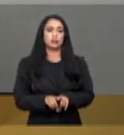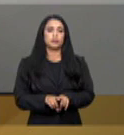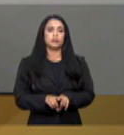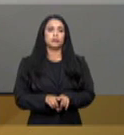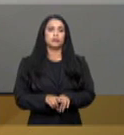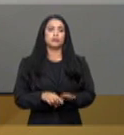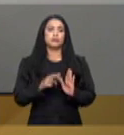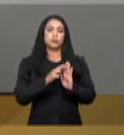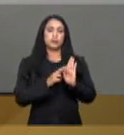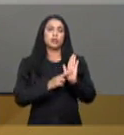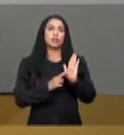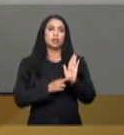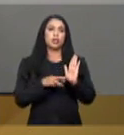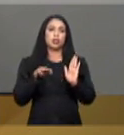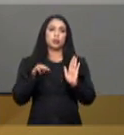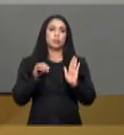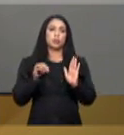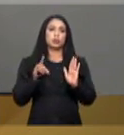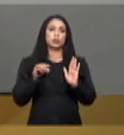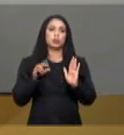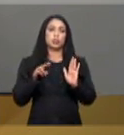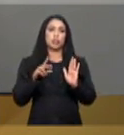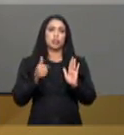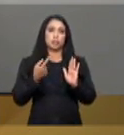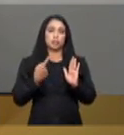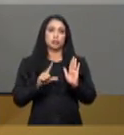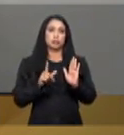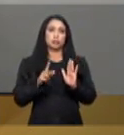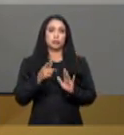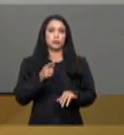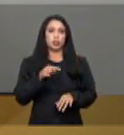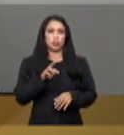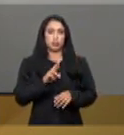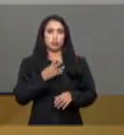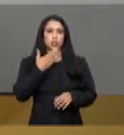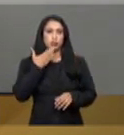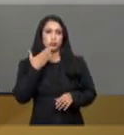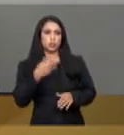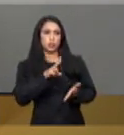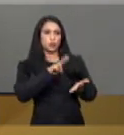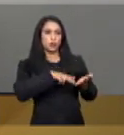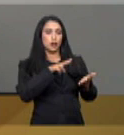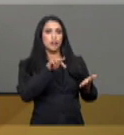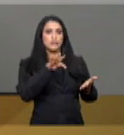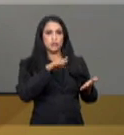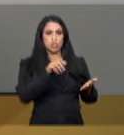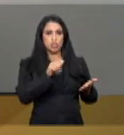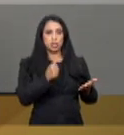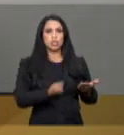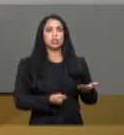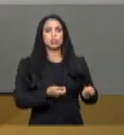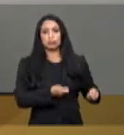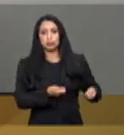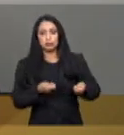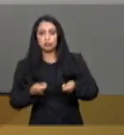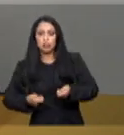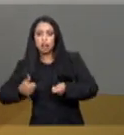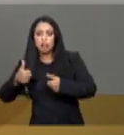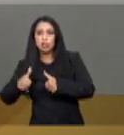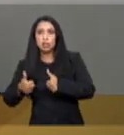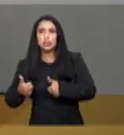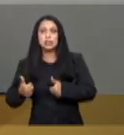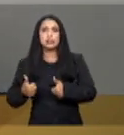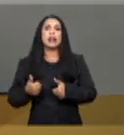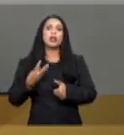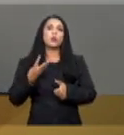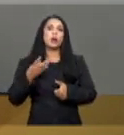modulação de efeitos, a Procuradoria-Geral da República pediu vista dos autos, o que foi deferido, e em 4